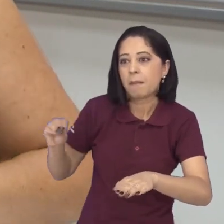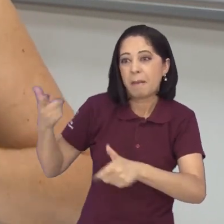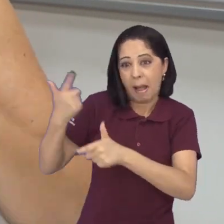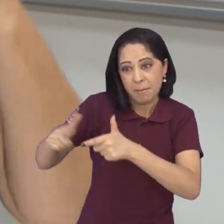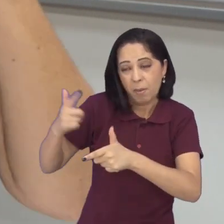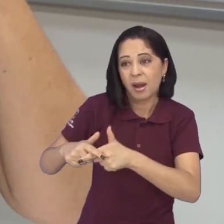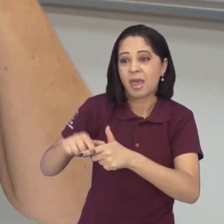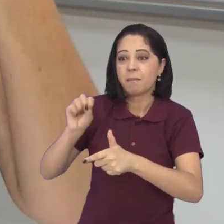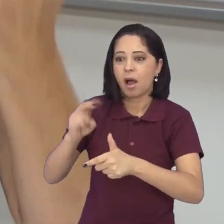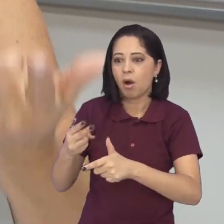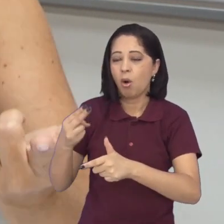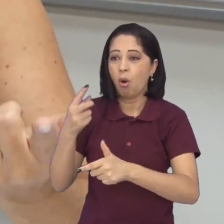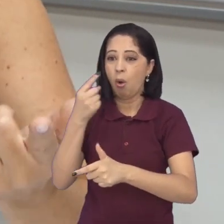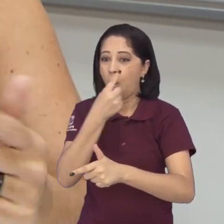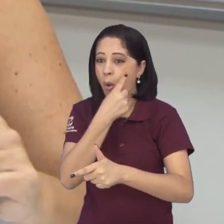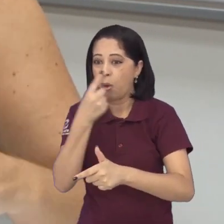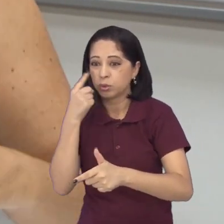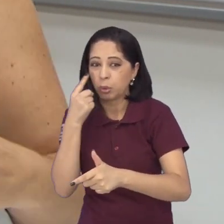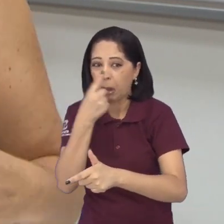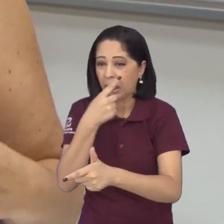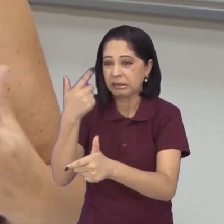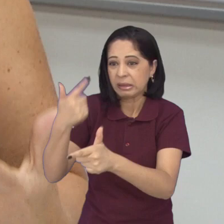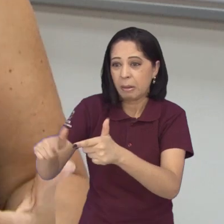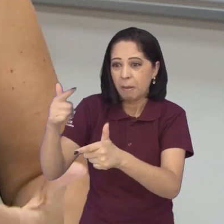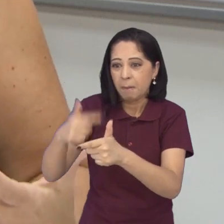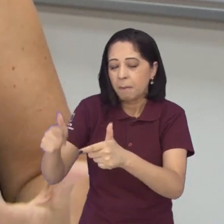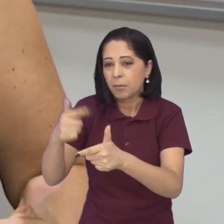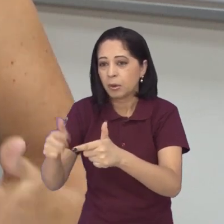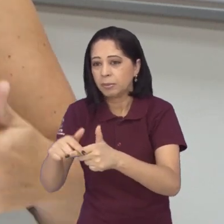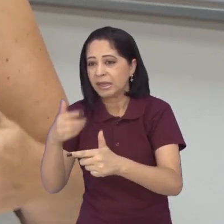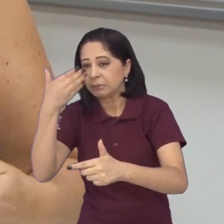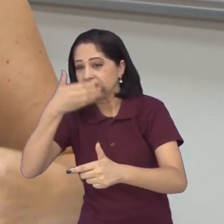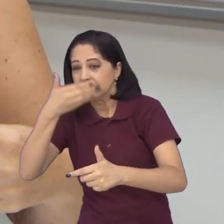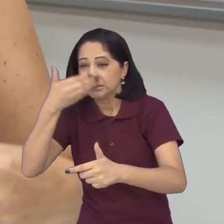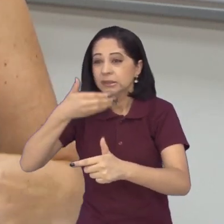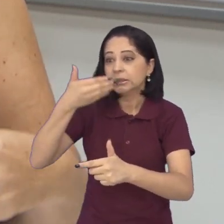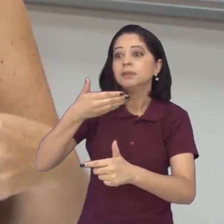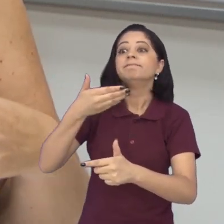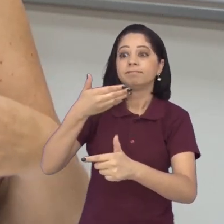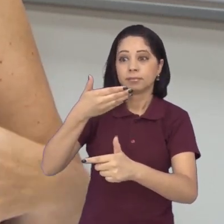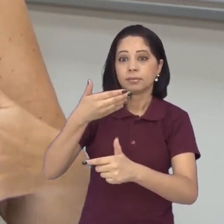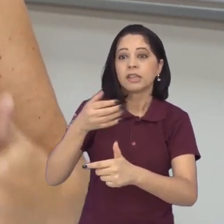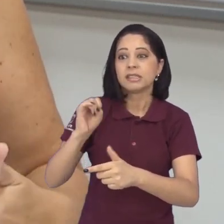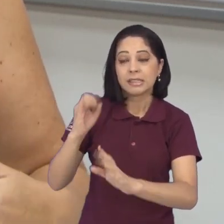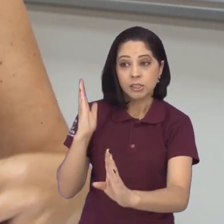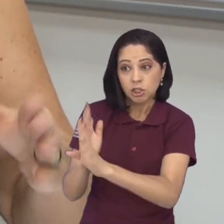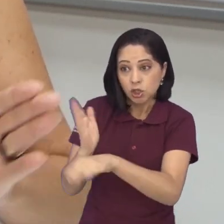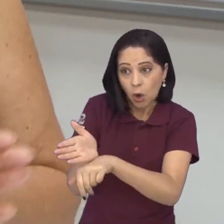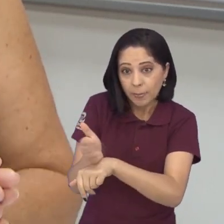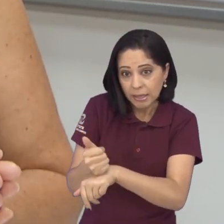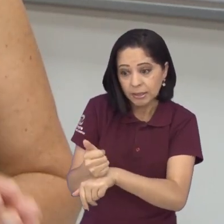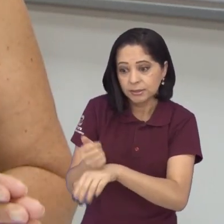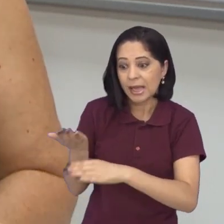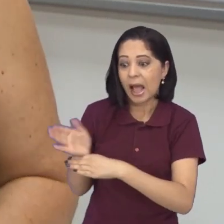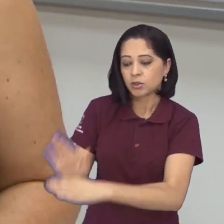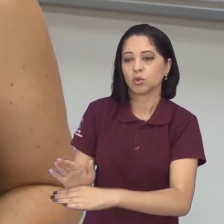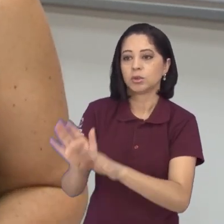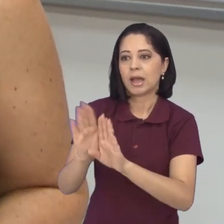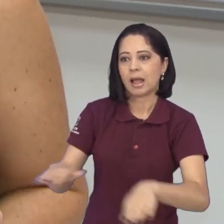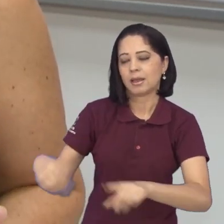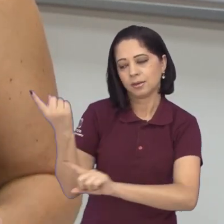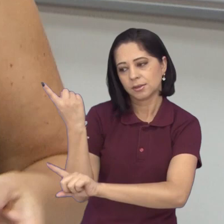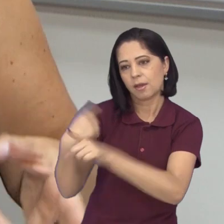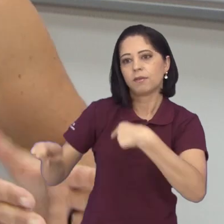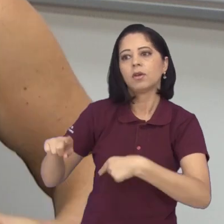dificuldade na audição, ou problema de visão. E isso vai ajudar, de fato, isso melhora muito na aprendizagem